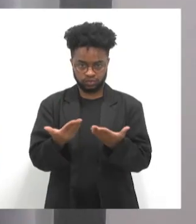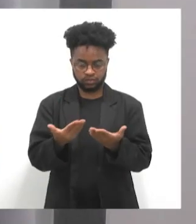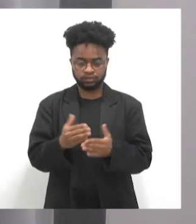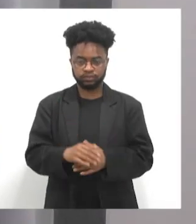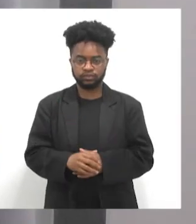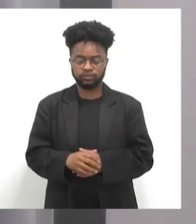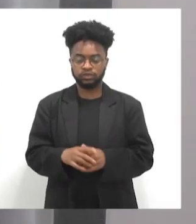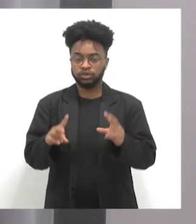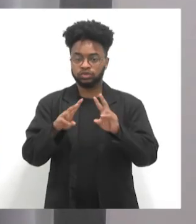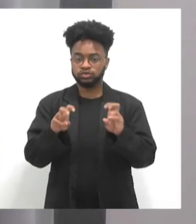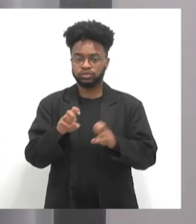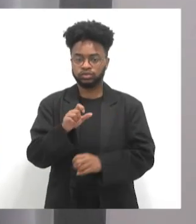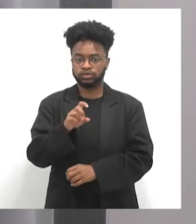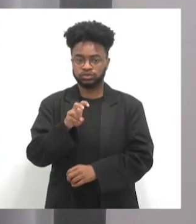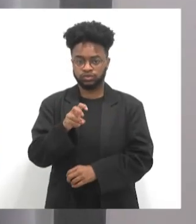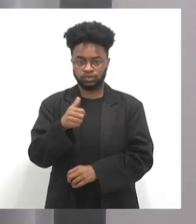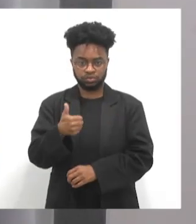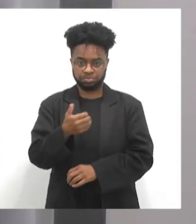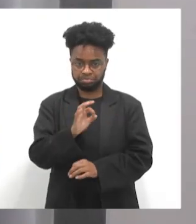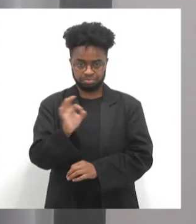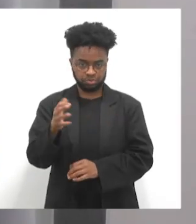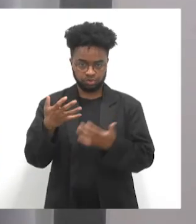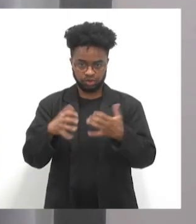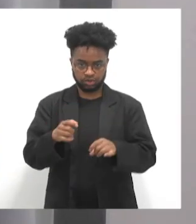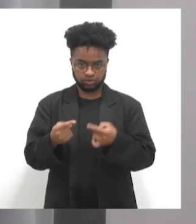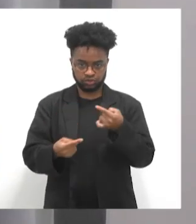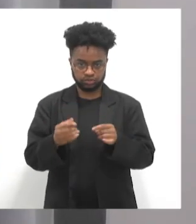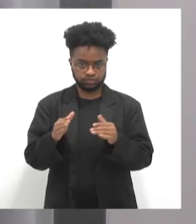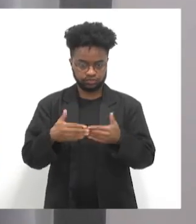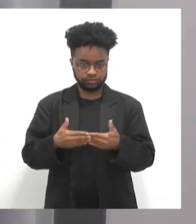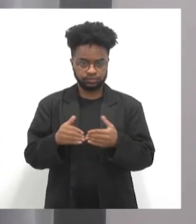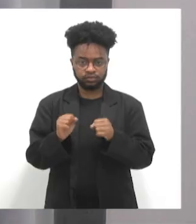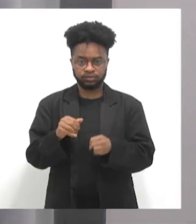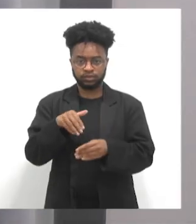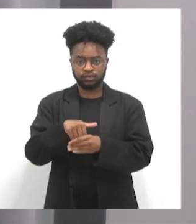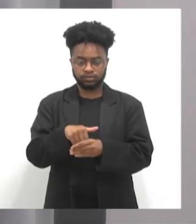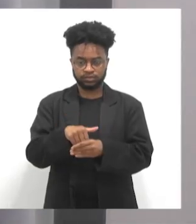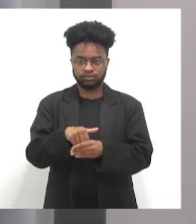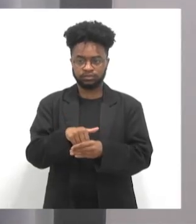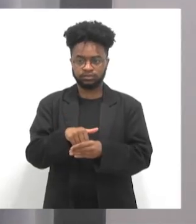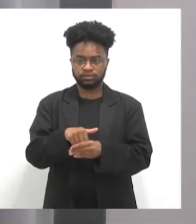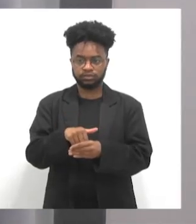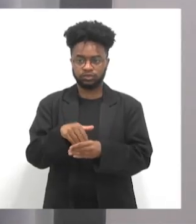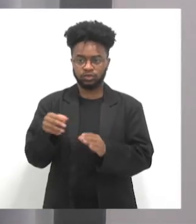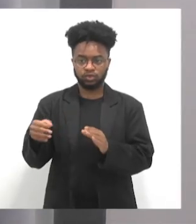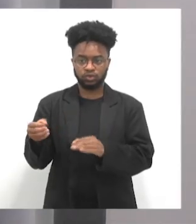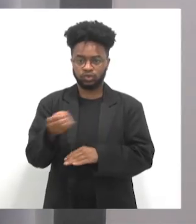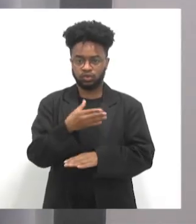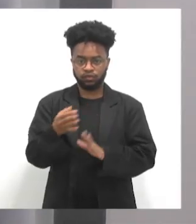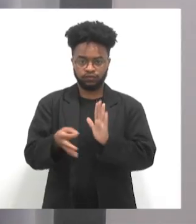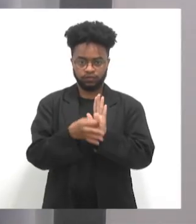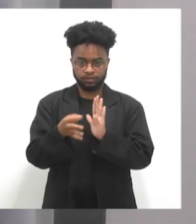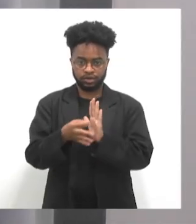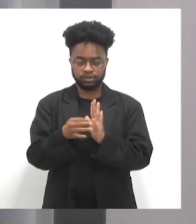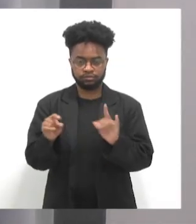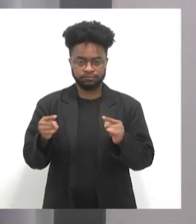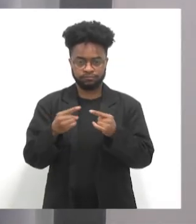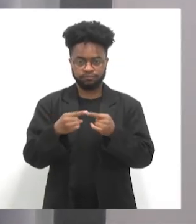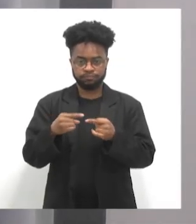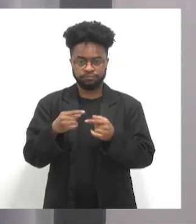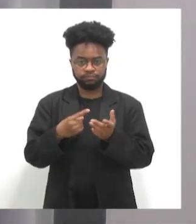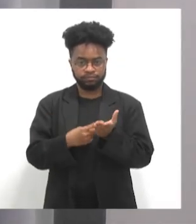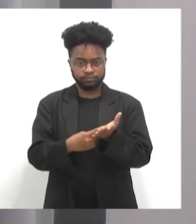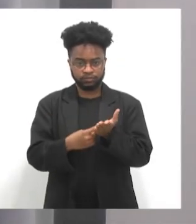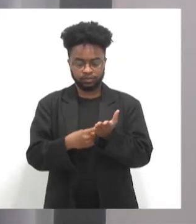relação ao 51, não havendo quem queira discutir, encerrada a discussão, em votação, o novo parecer, fruto do acordo aqui